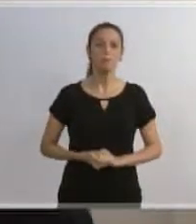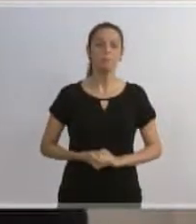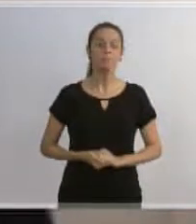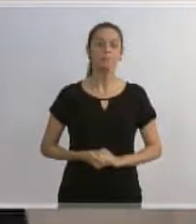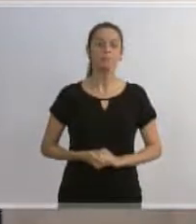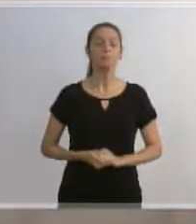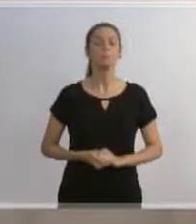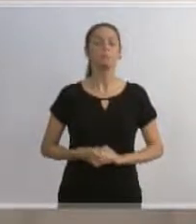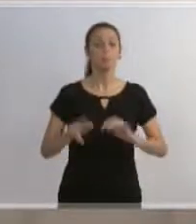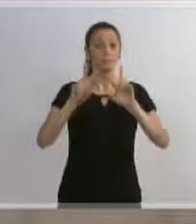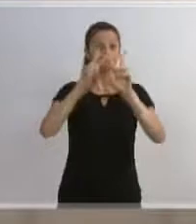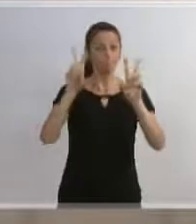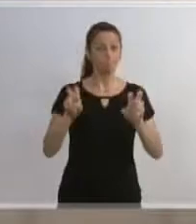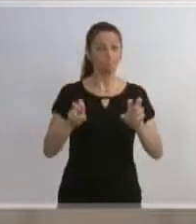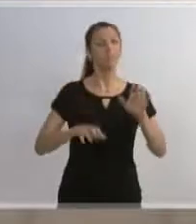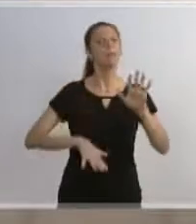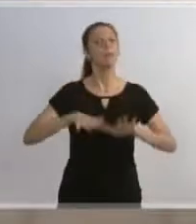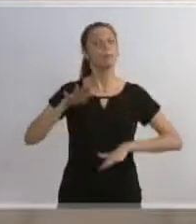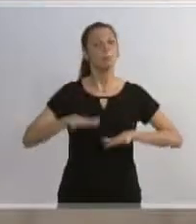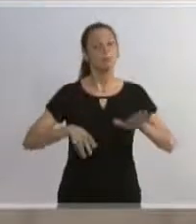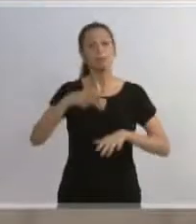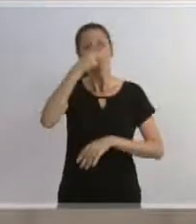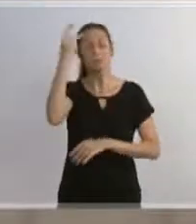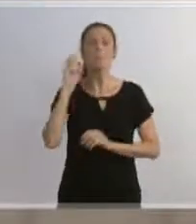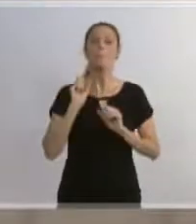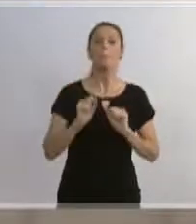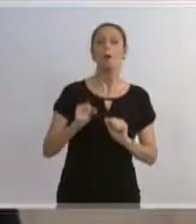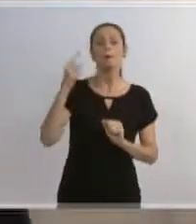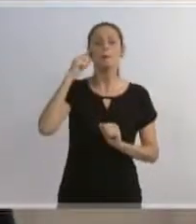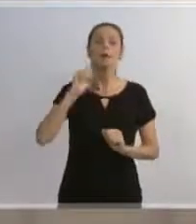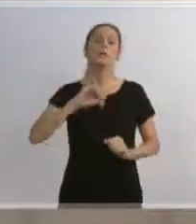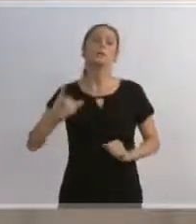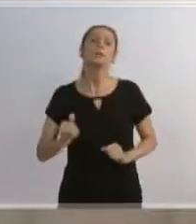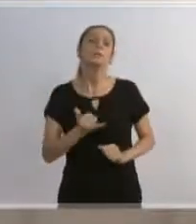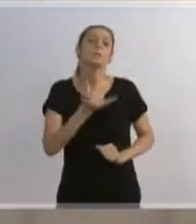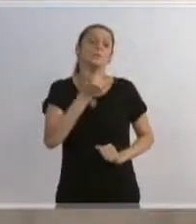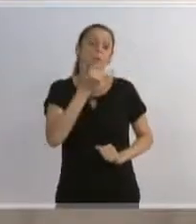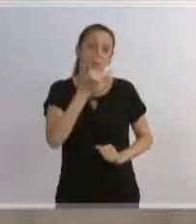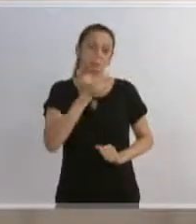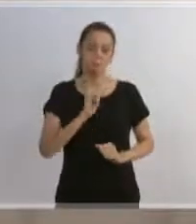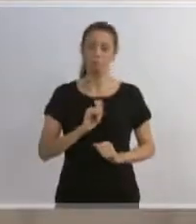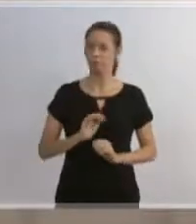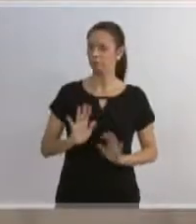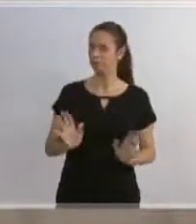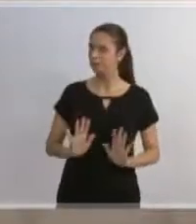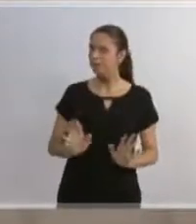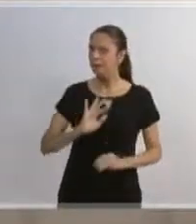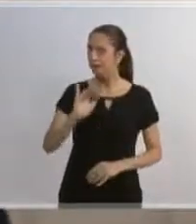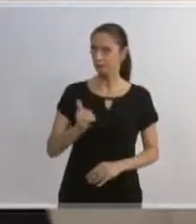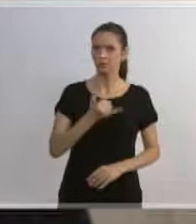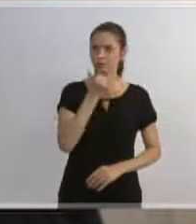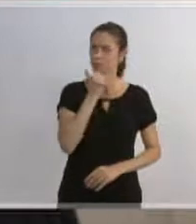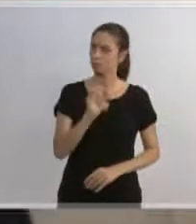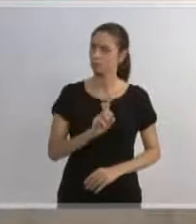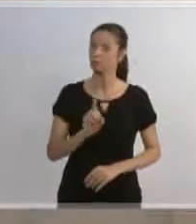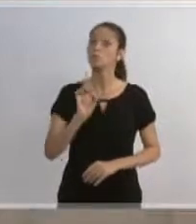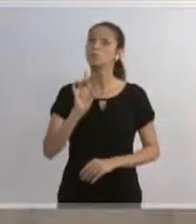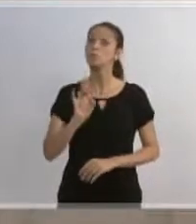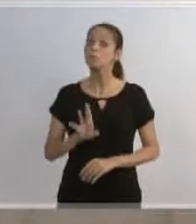até achar que a gente esteja justificando. Não estamos justificando. Nós só